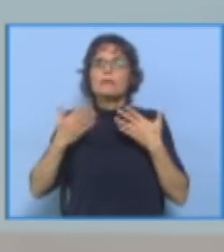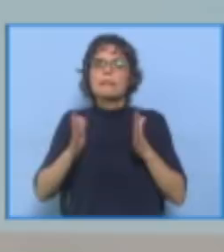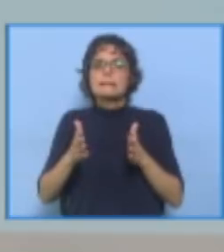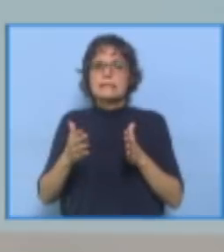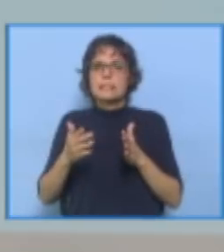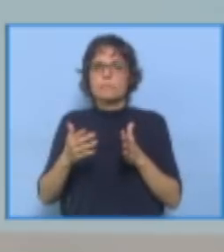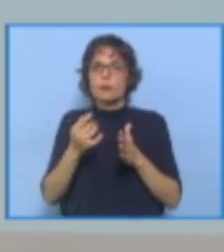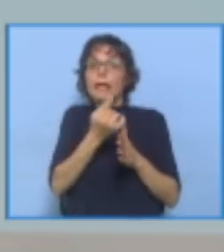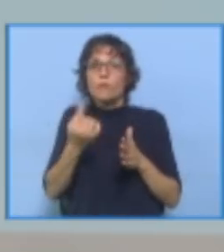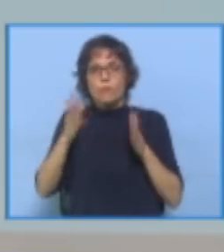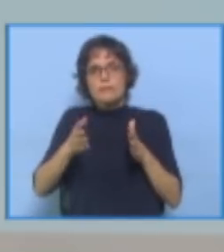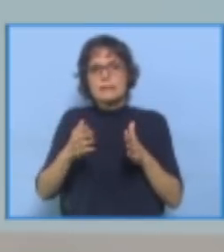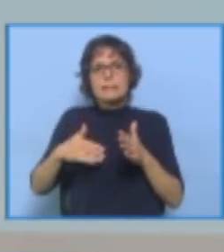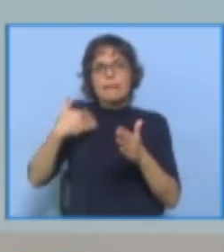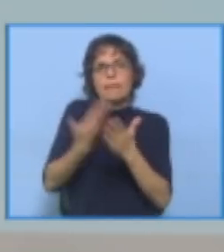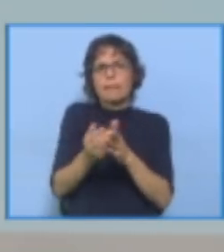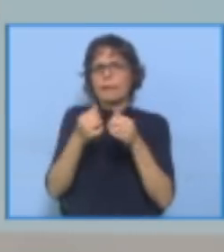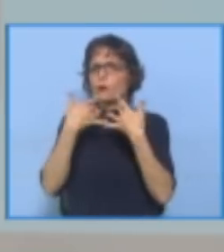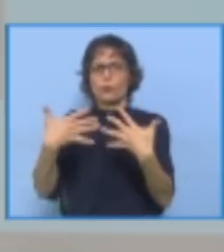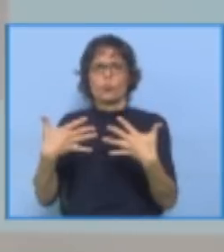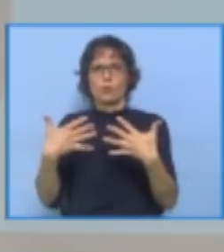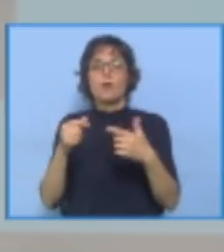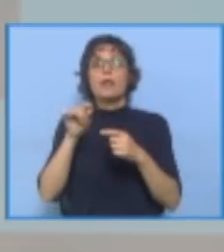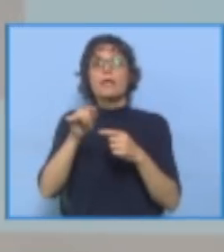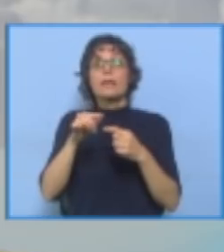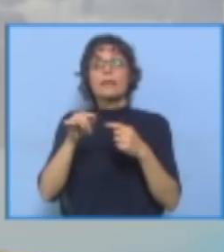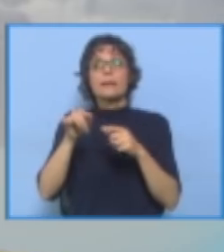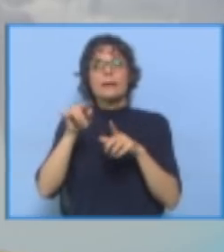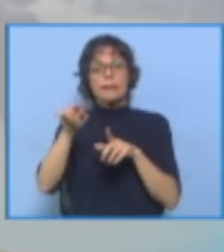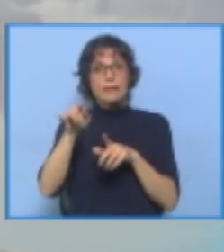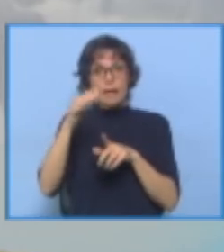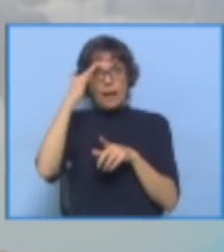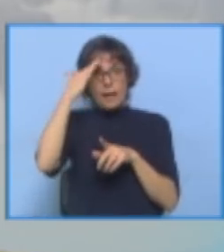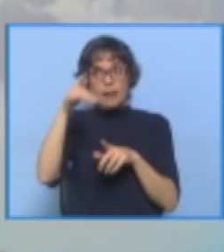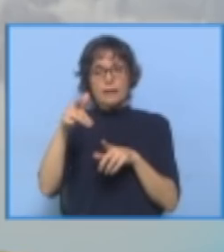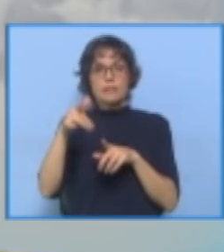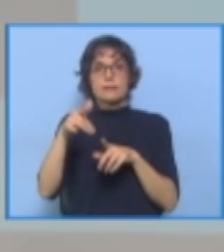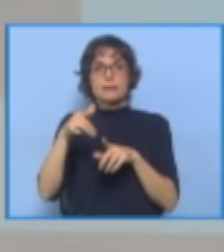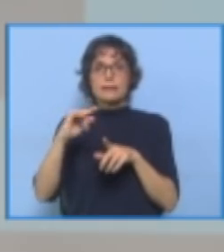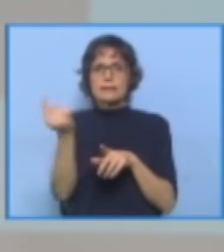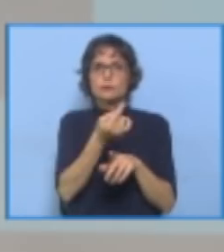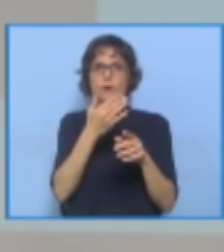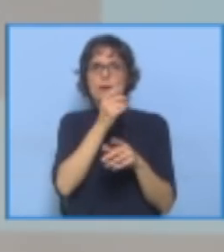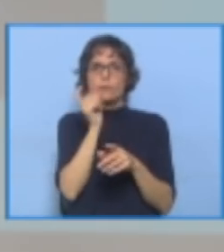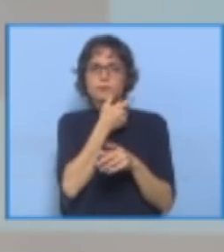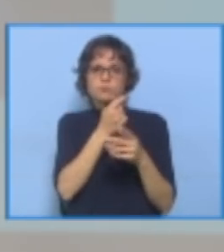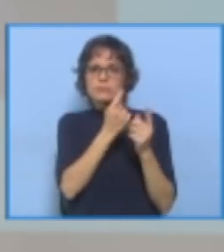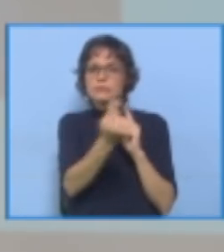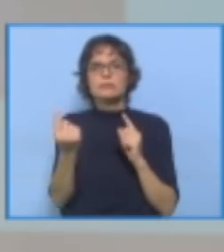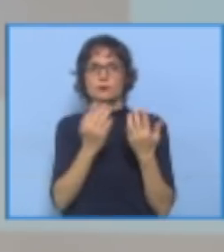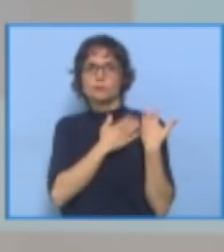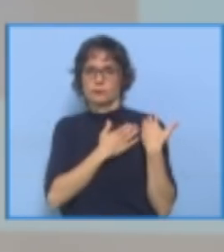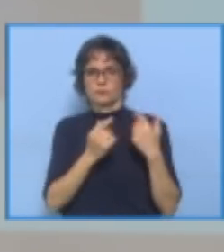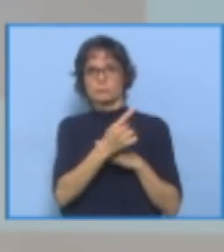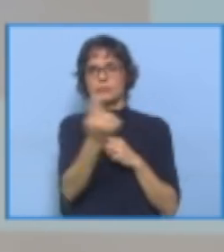porque, por um lado, compromisso, que é muito uma ideia-chave até do pensamento dele, de um homem engagé, não é? E, por outro, precisamos de